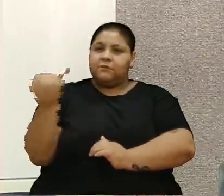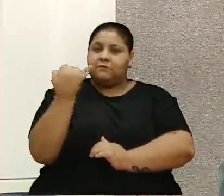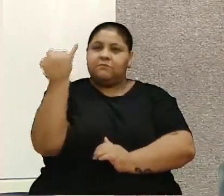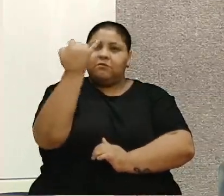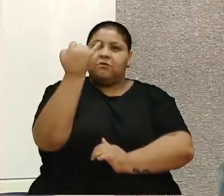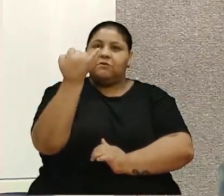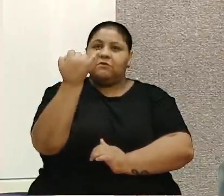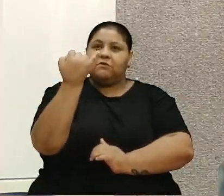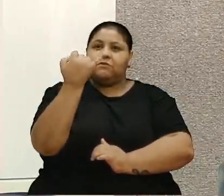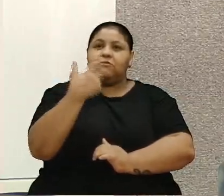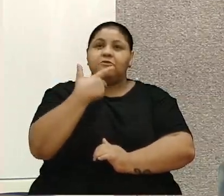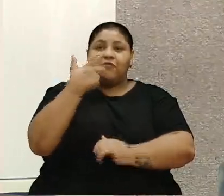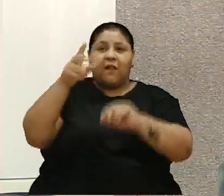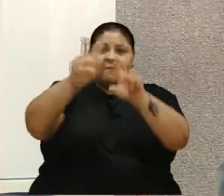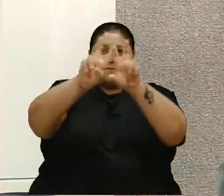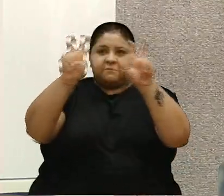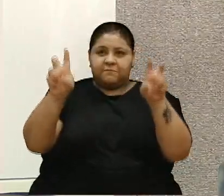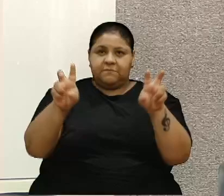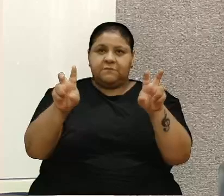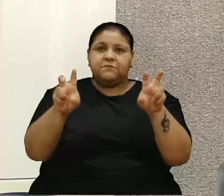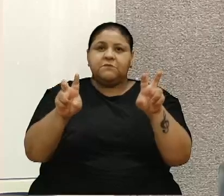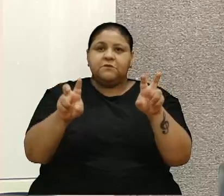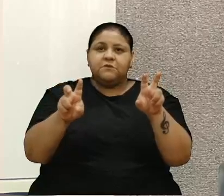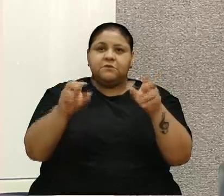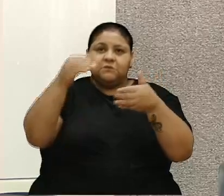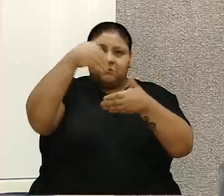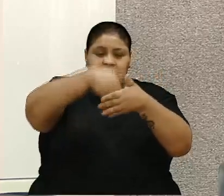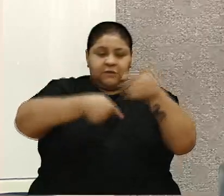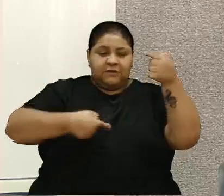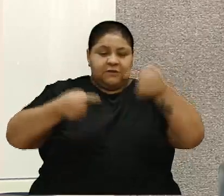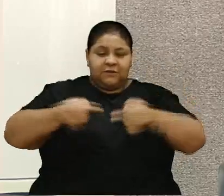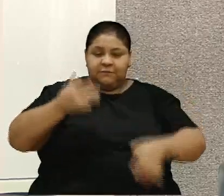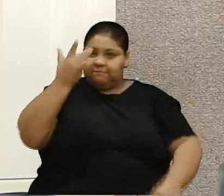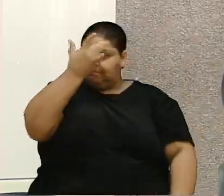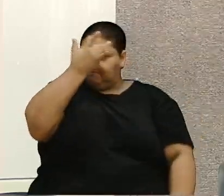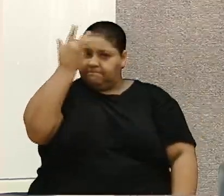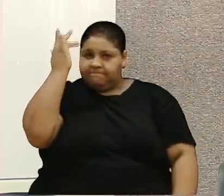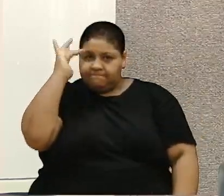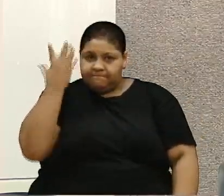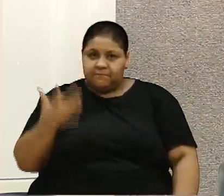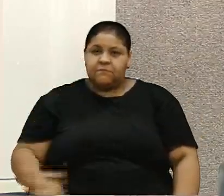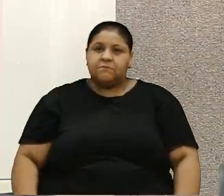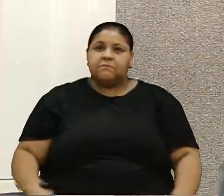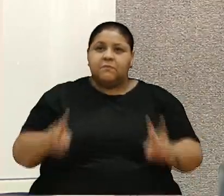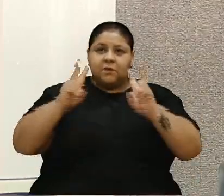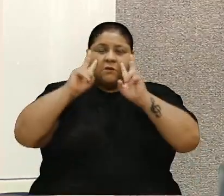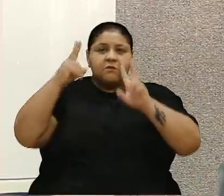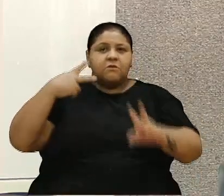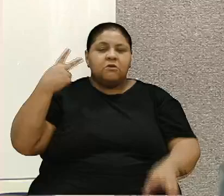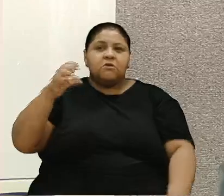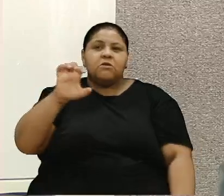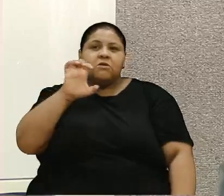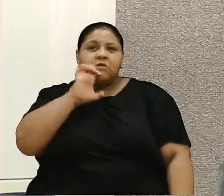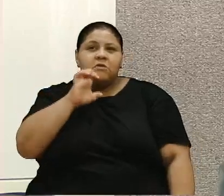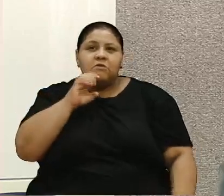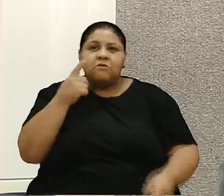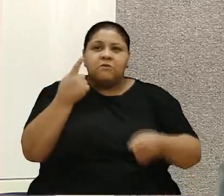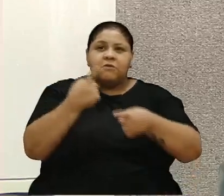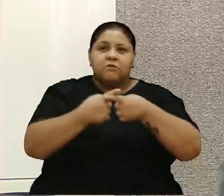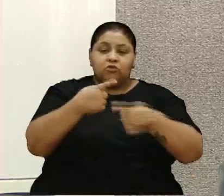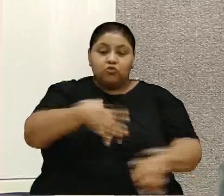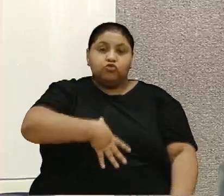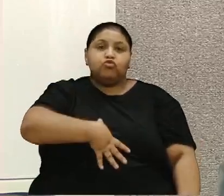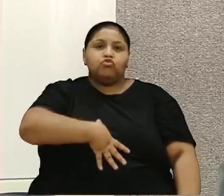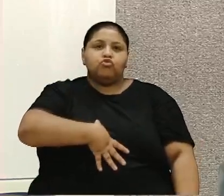trazermos esse assunto à baila dentro desse debate da saúde mental. E eu vi a vereadora Estela comentando, inclusive, sobre a questão do